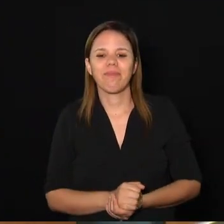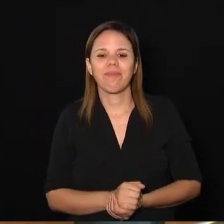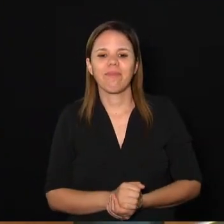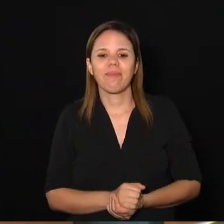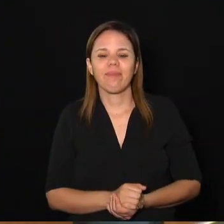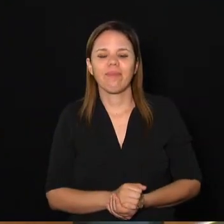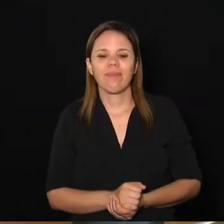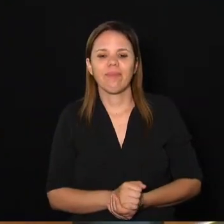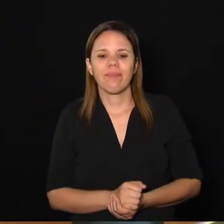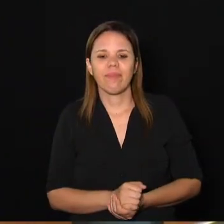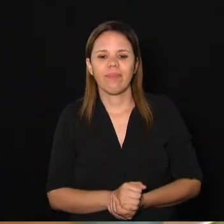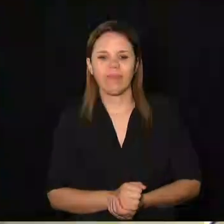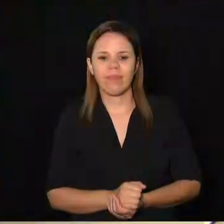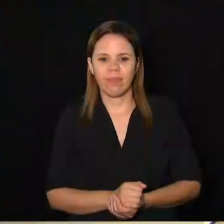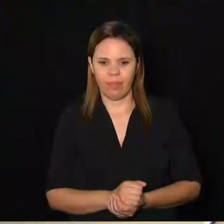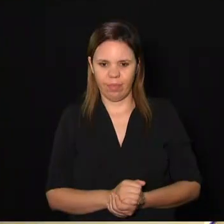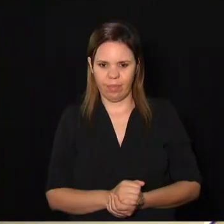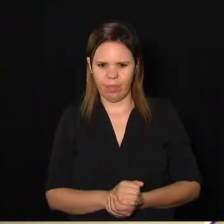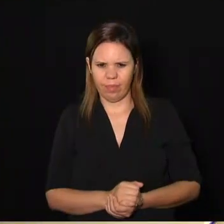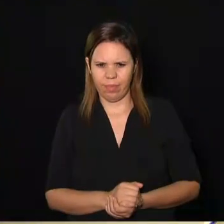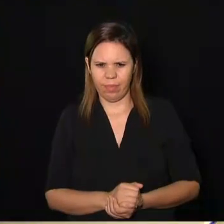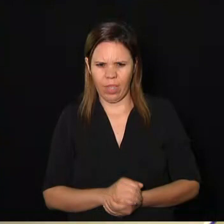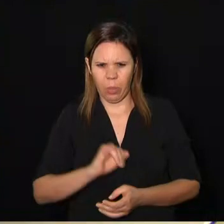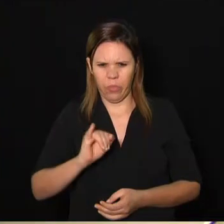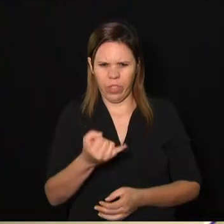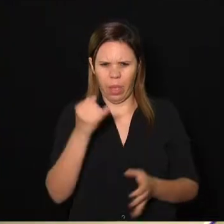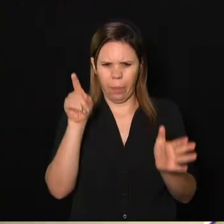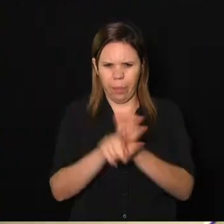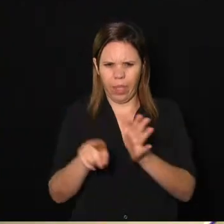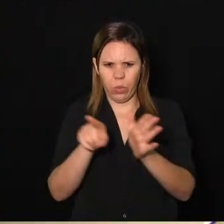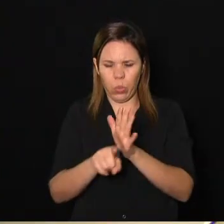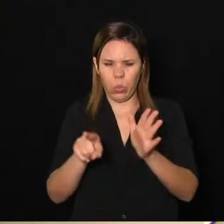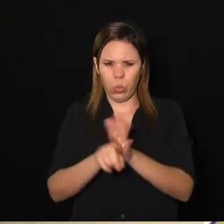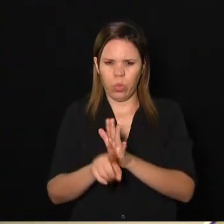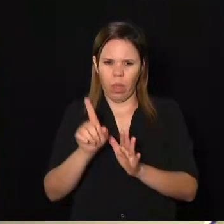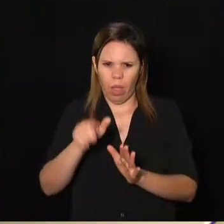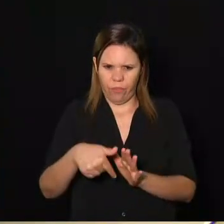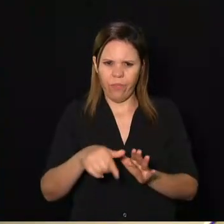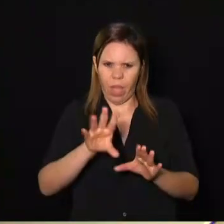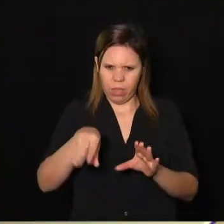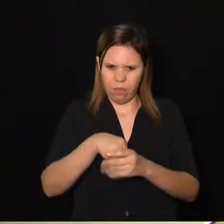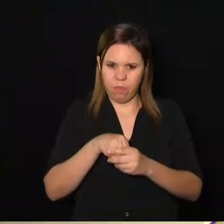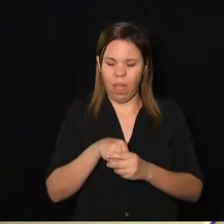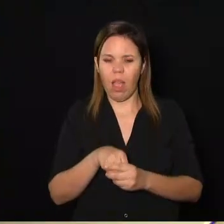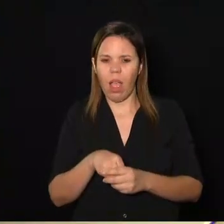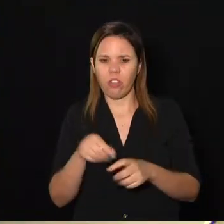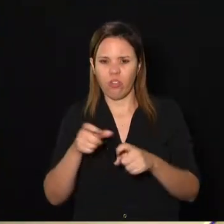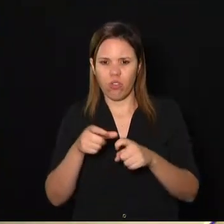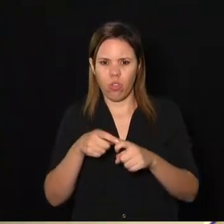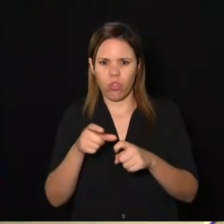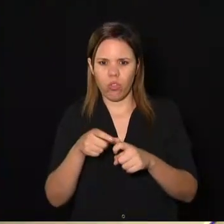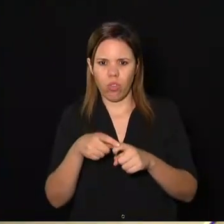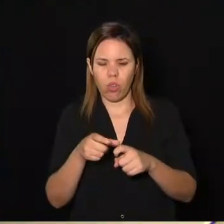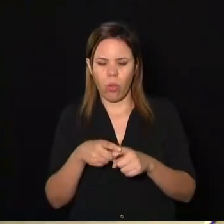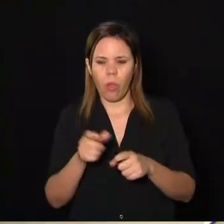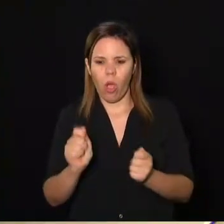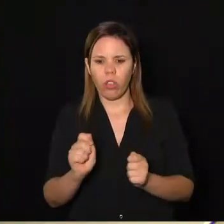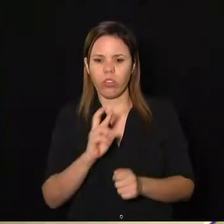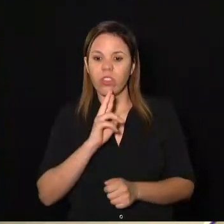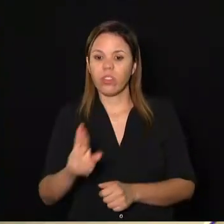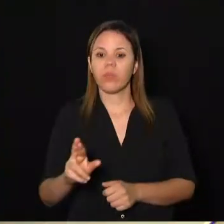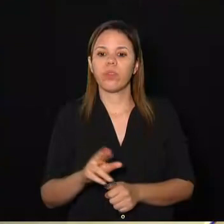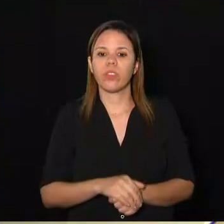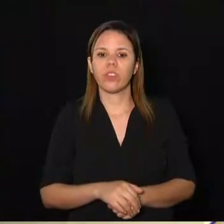mas pode já aproveitar que a pergunta é pertinente se não houver problema doutor se senhor puder já responder nós já